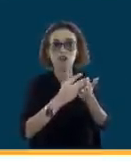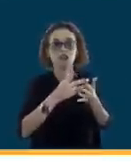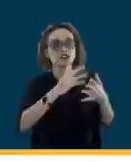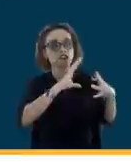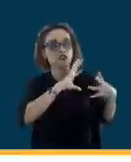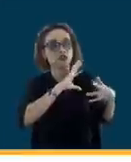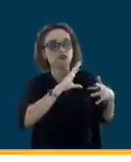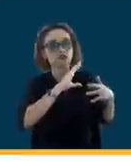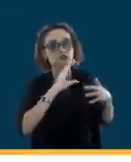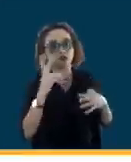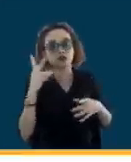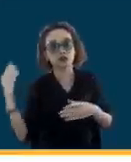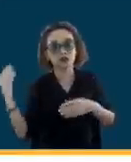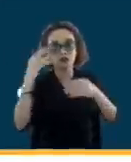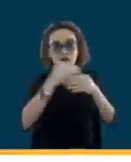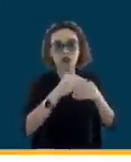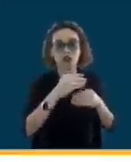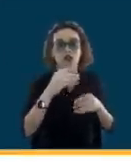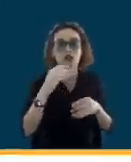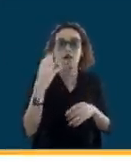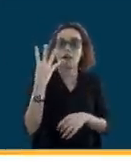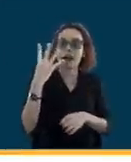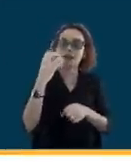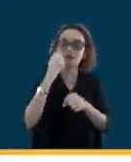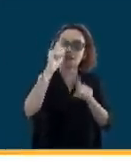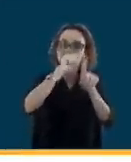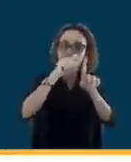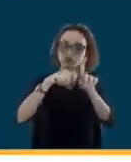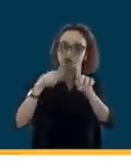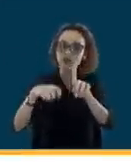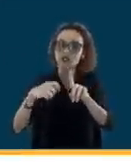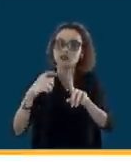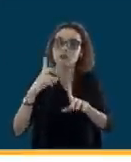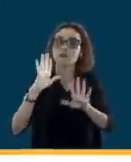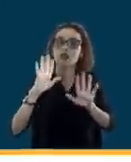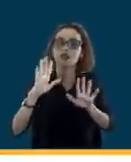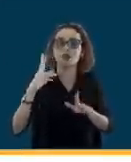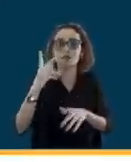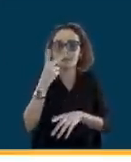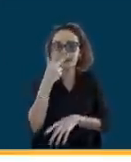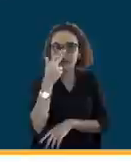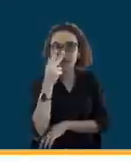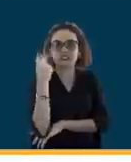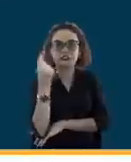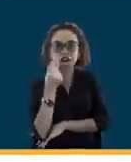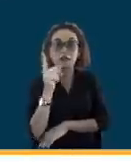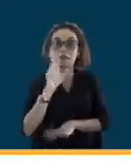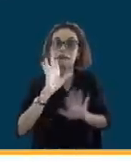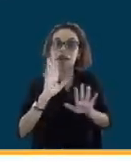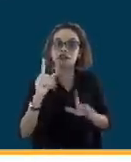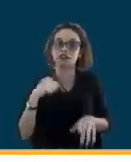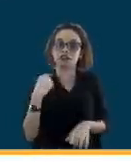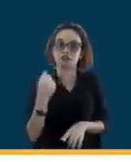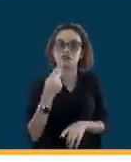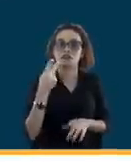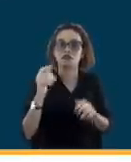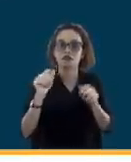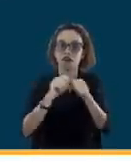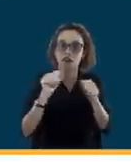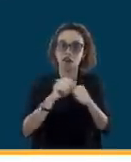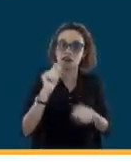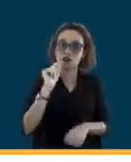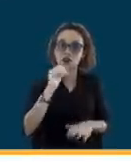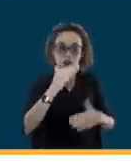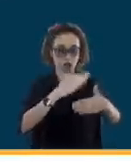parte desse histórico de 4 meses, que parece tanto tempo, não é verdade? Mas nós estamos aqui e dizer nesse processo do